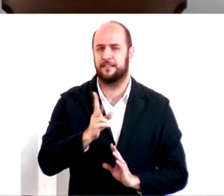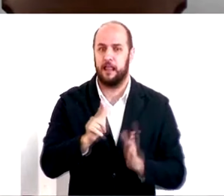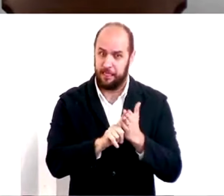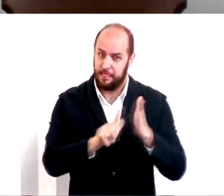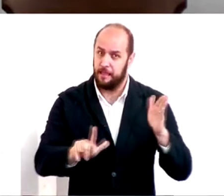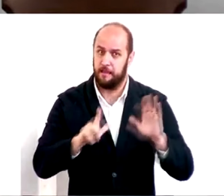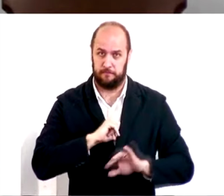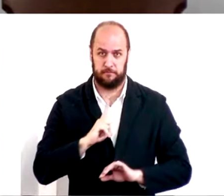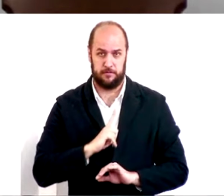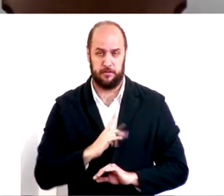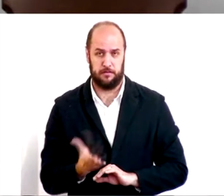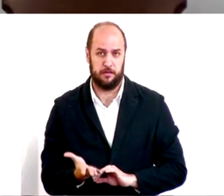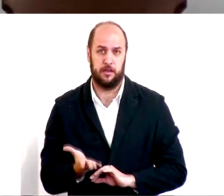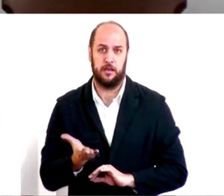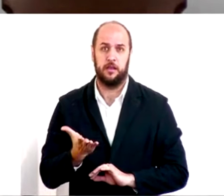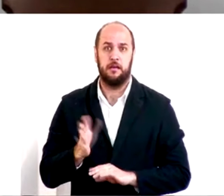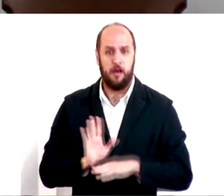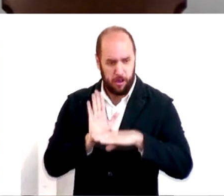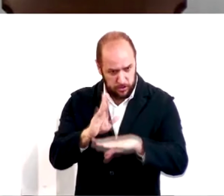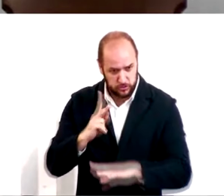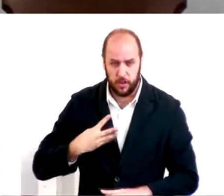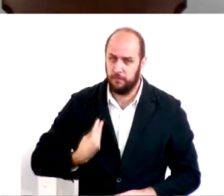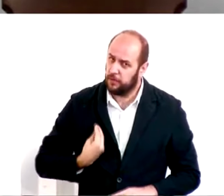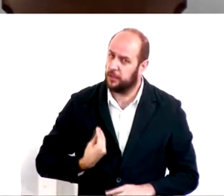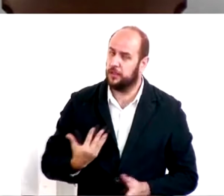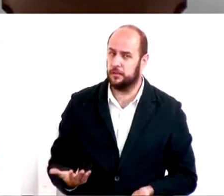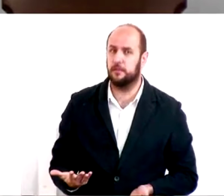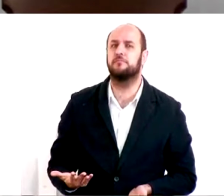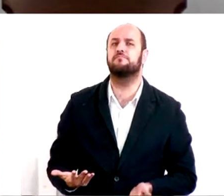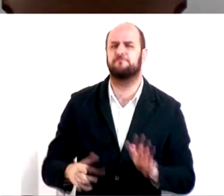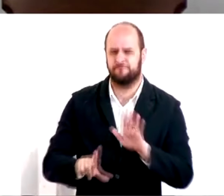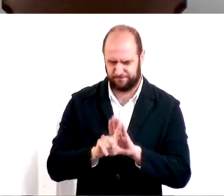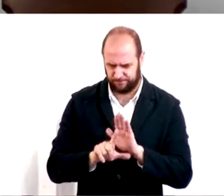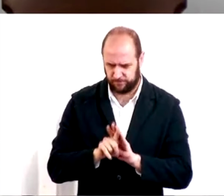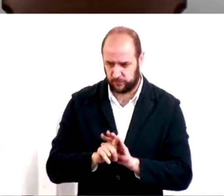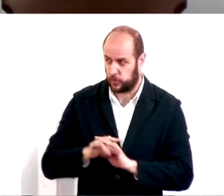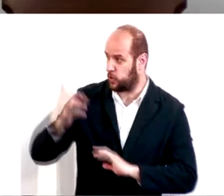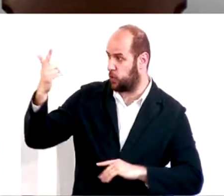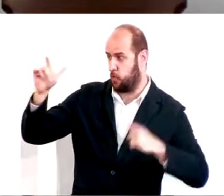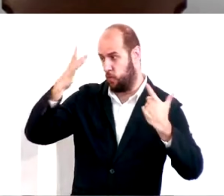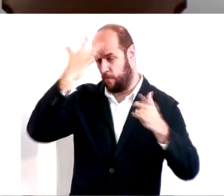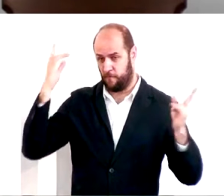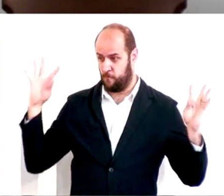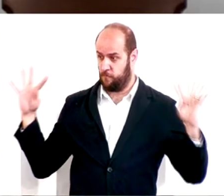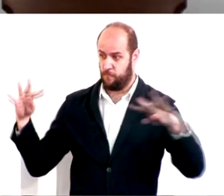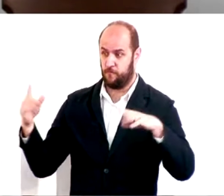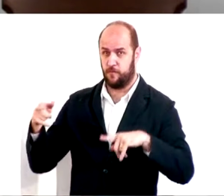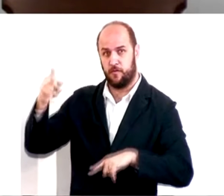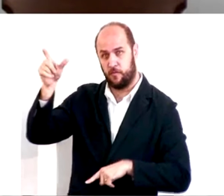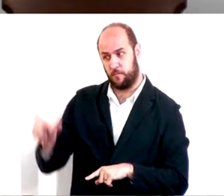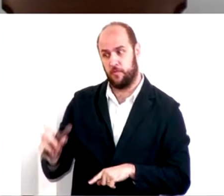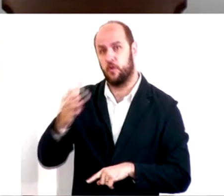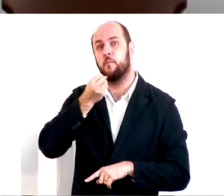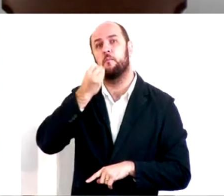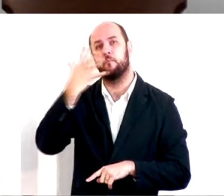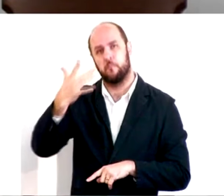forma para te beneficiar. Faça isso e serão reconhecidos como bons